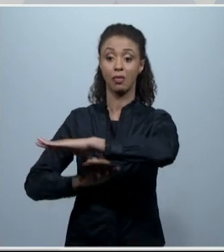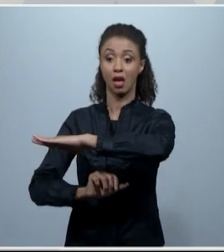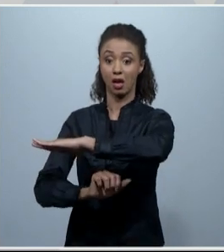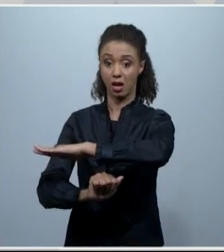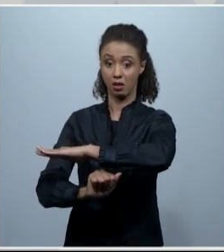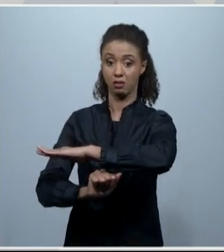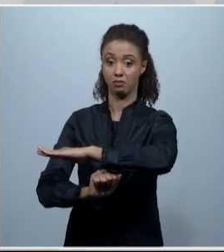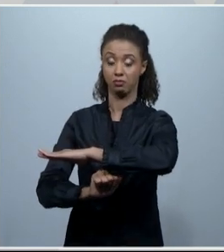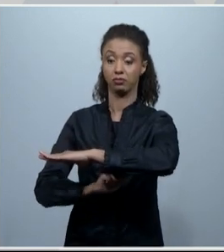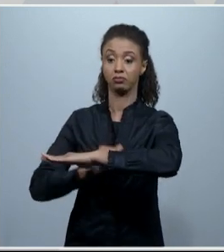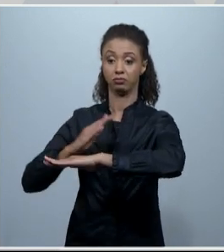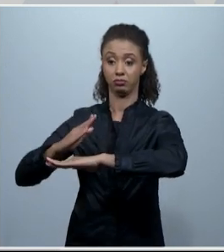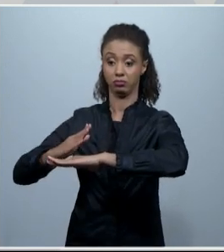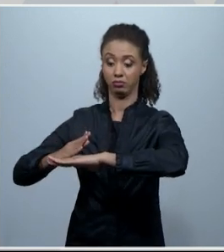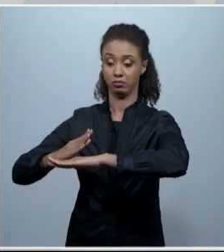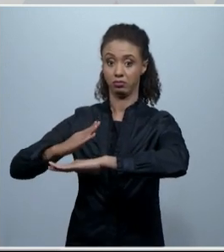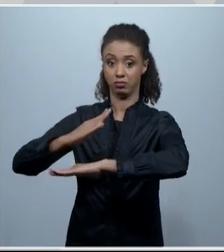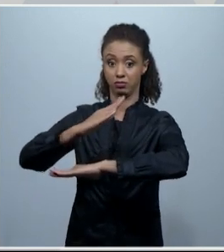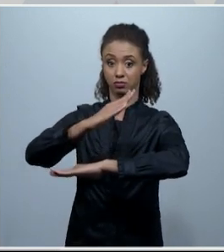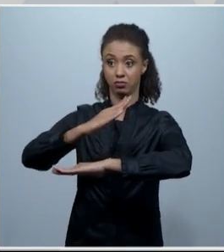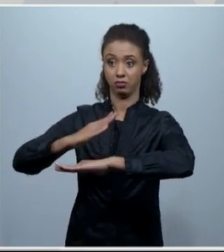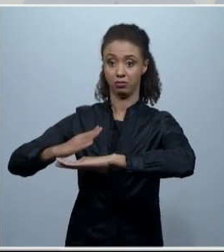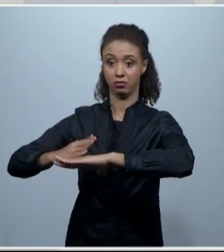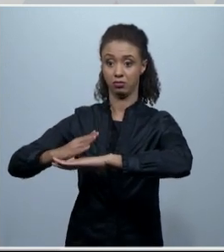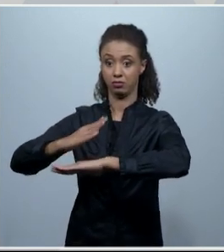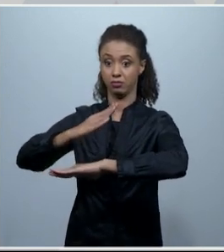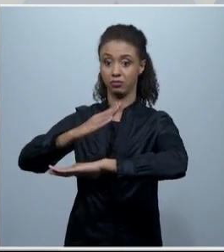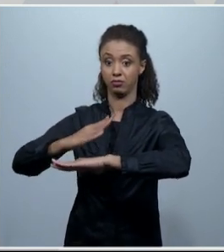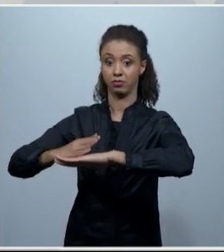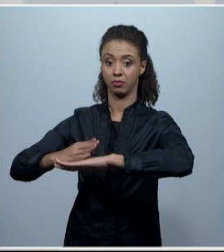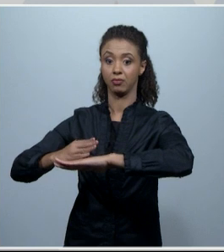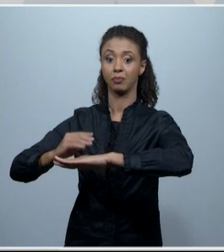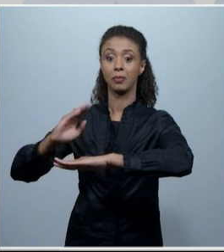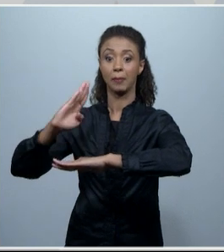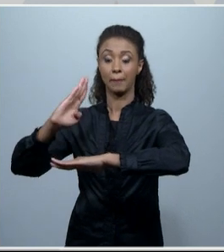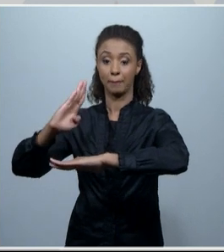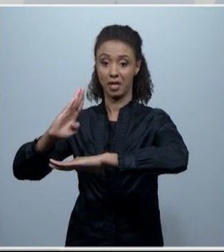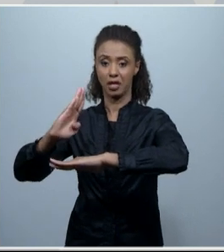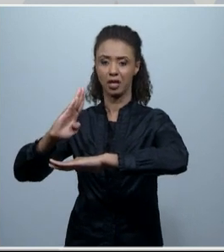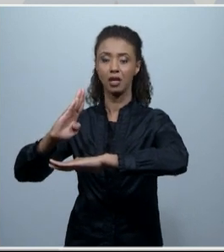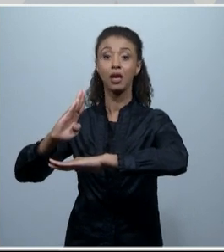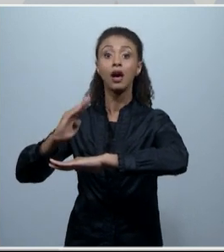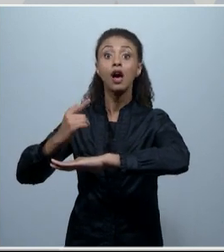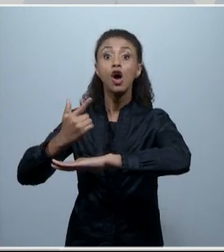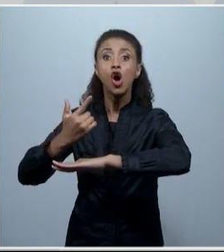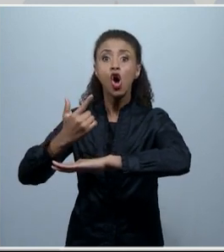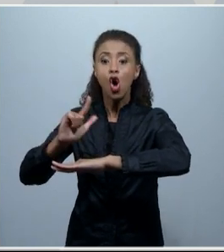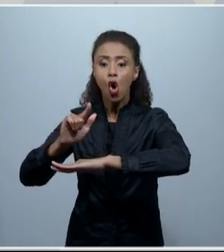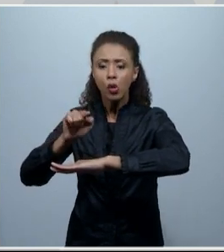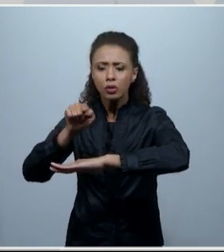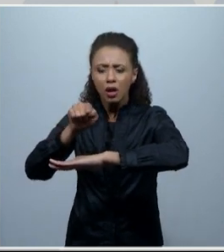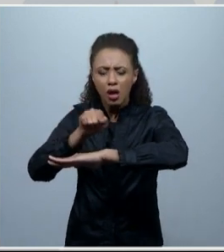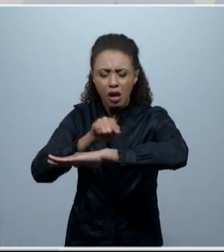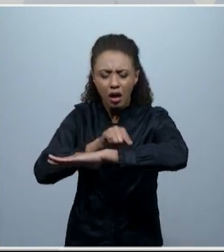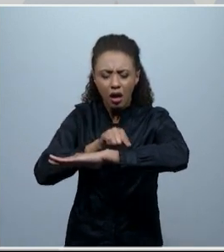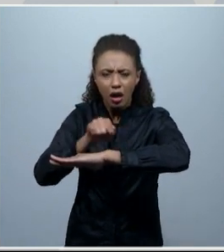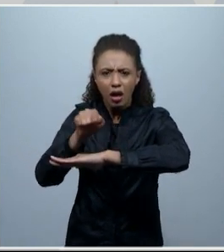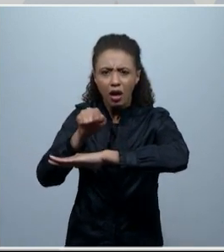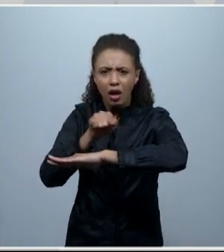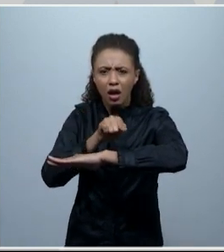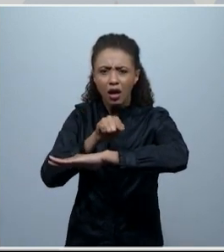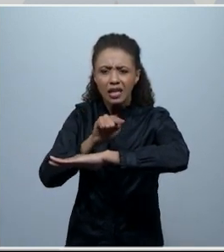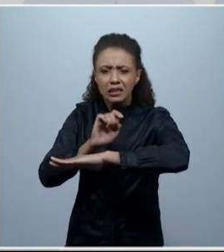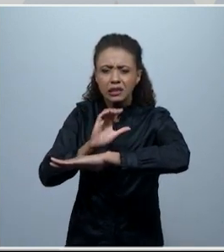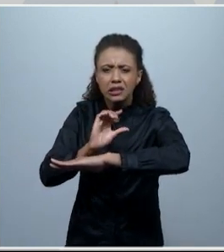de um e um lado sesinho aqui é bem pequeninha olha pra esse desenho que eu fiz eu tenho um lado a grande daí de um